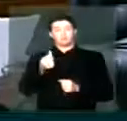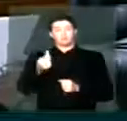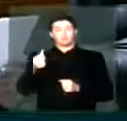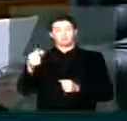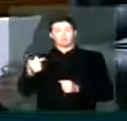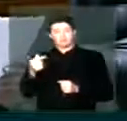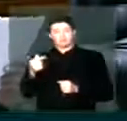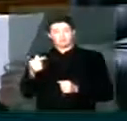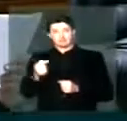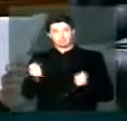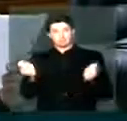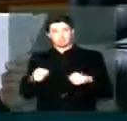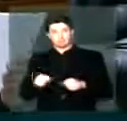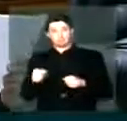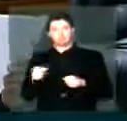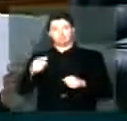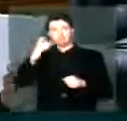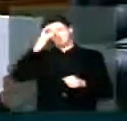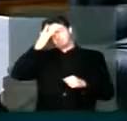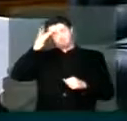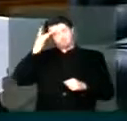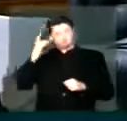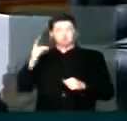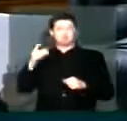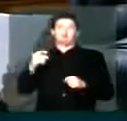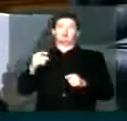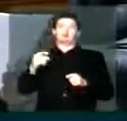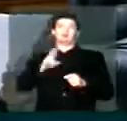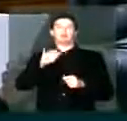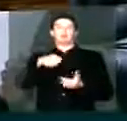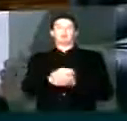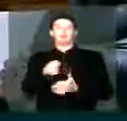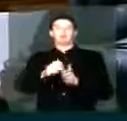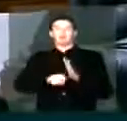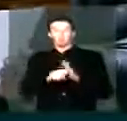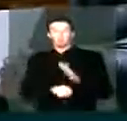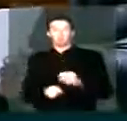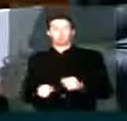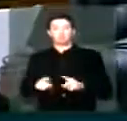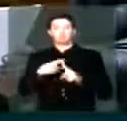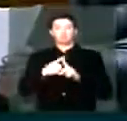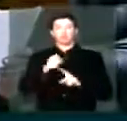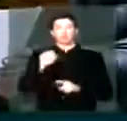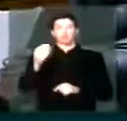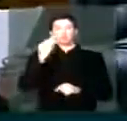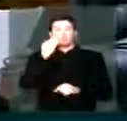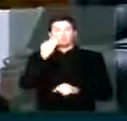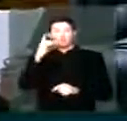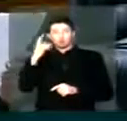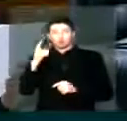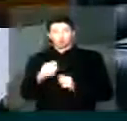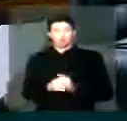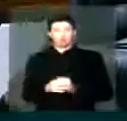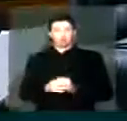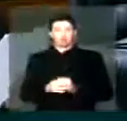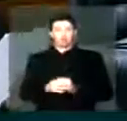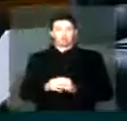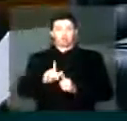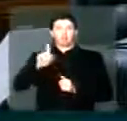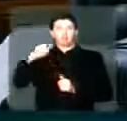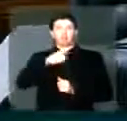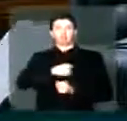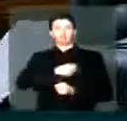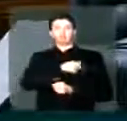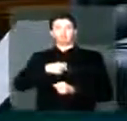8.667 potenciais sonegadores, né? Com aproximadamente 8 bilhões de dólares na